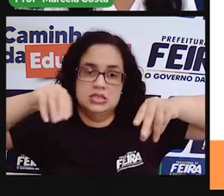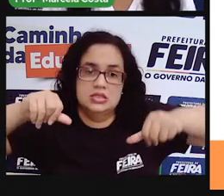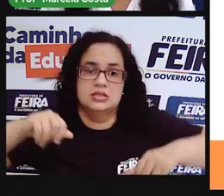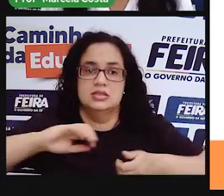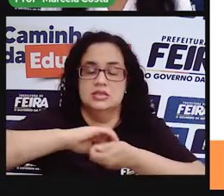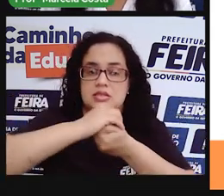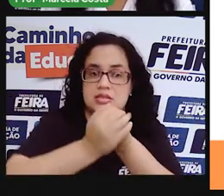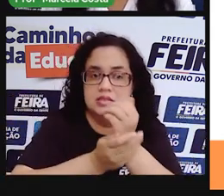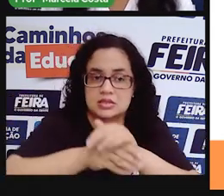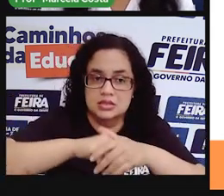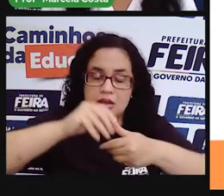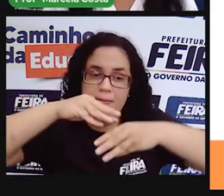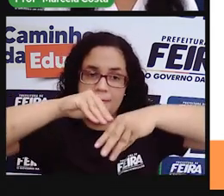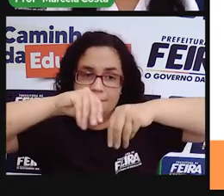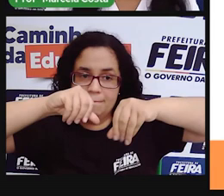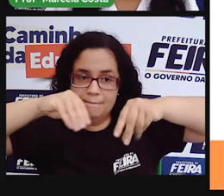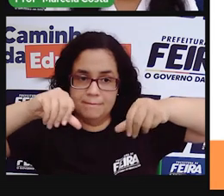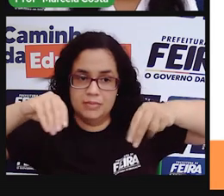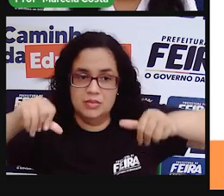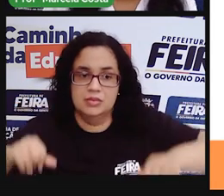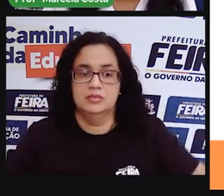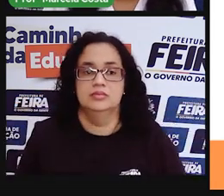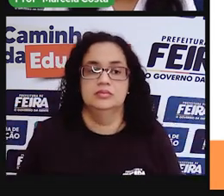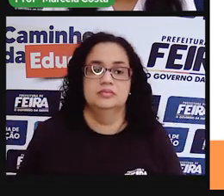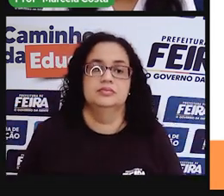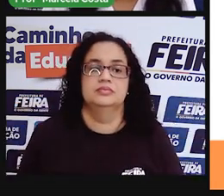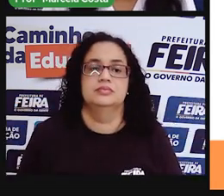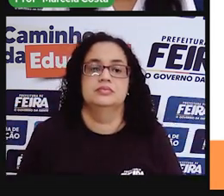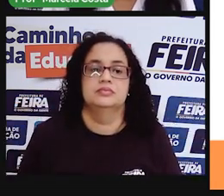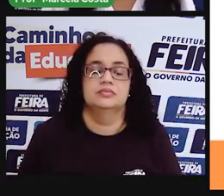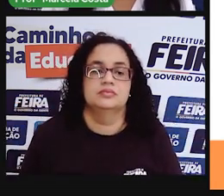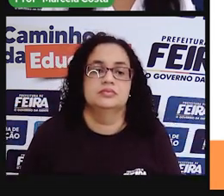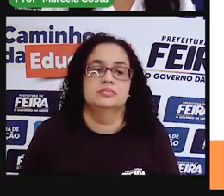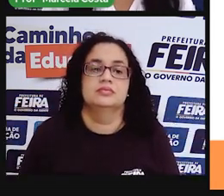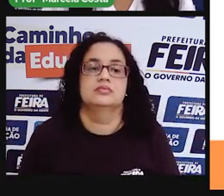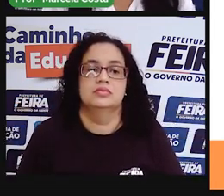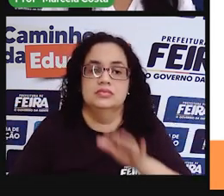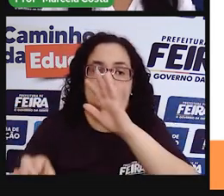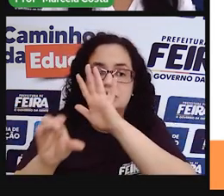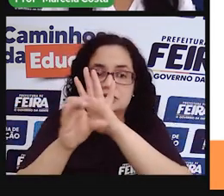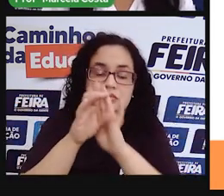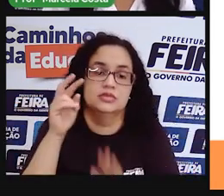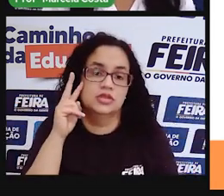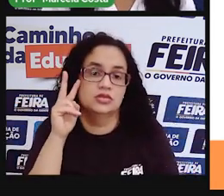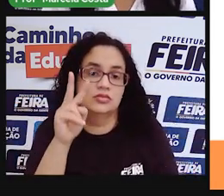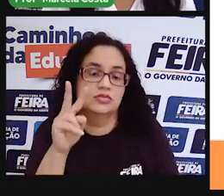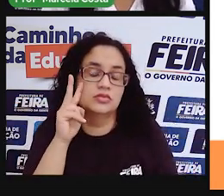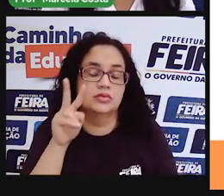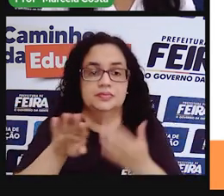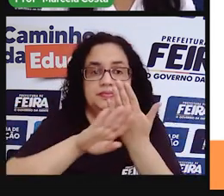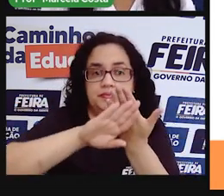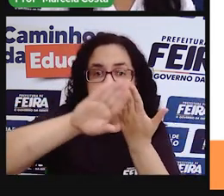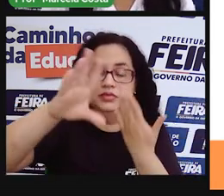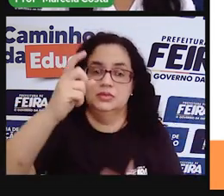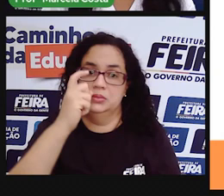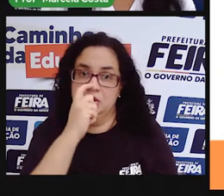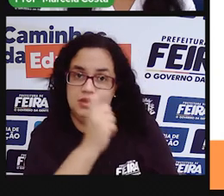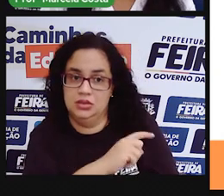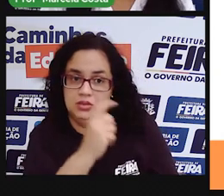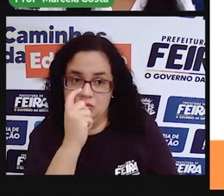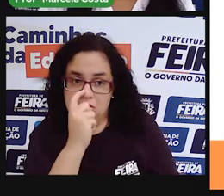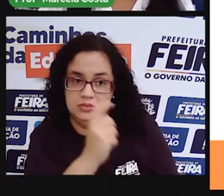a embalagem de biscoito, procura por esse símbolo, tá? Você pode encontrar ele de um tamanho bem pequenininho,